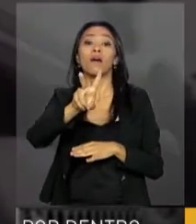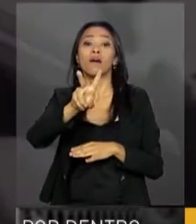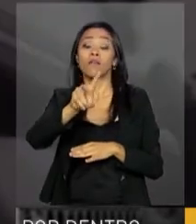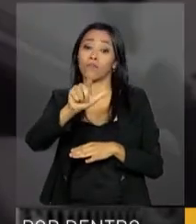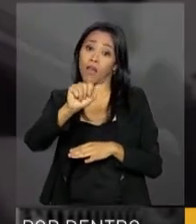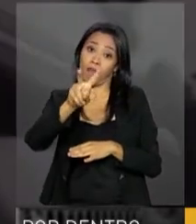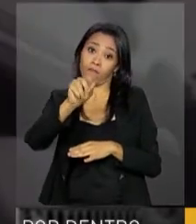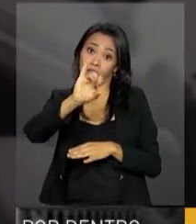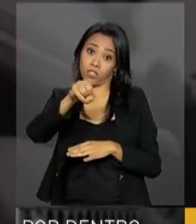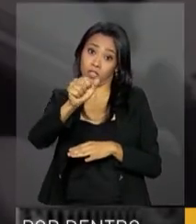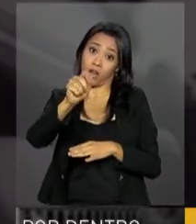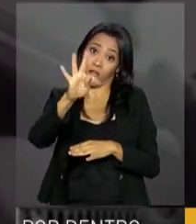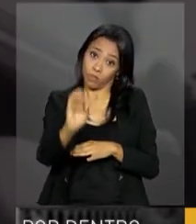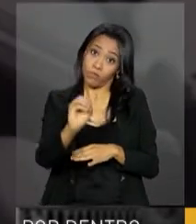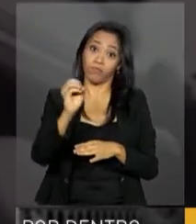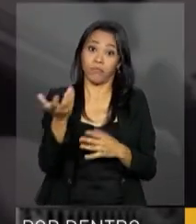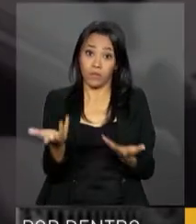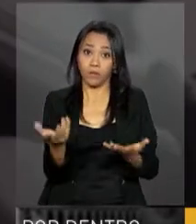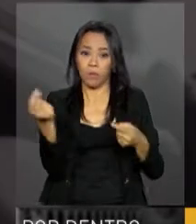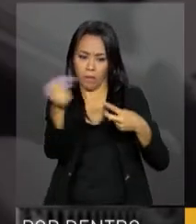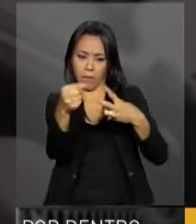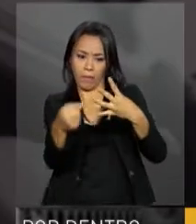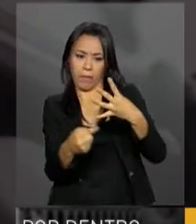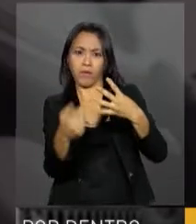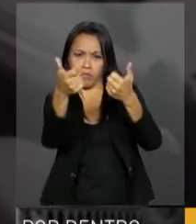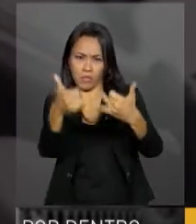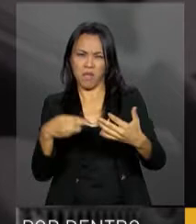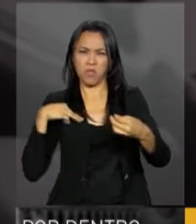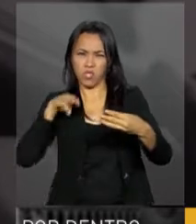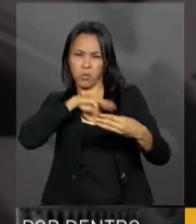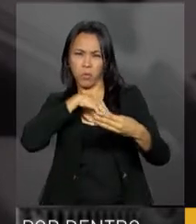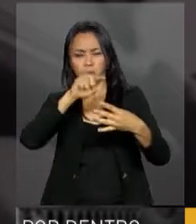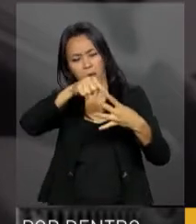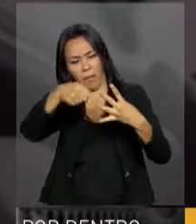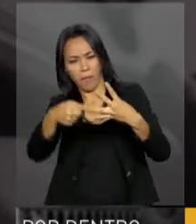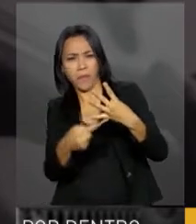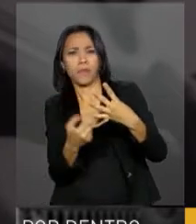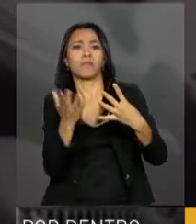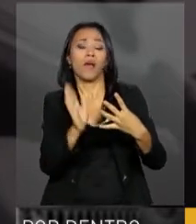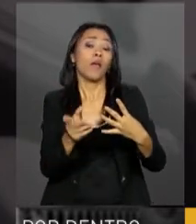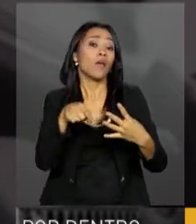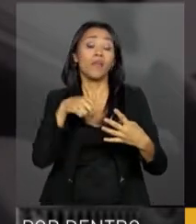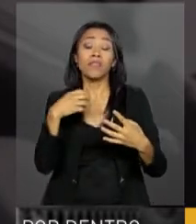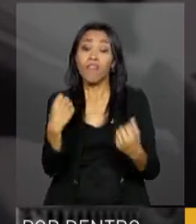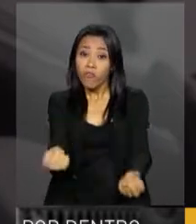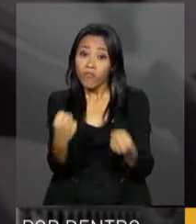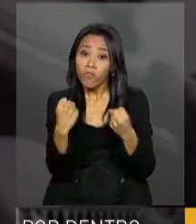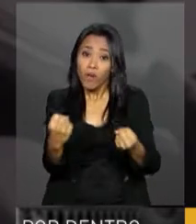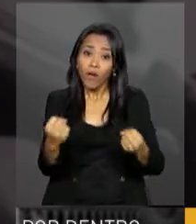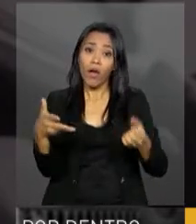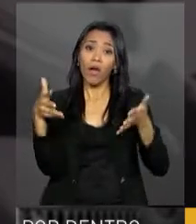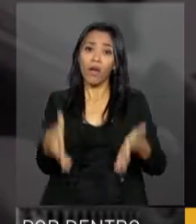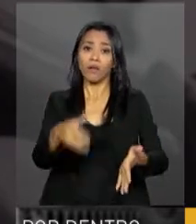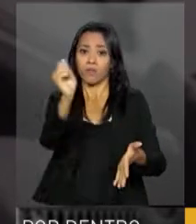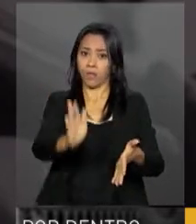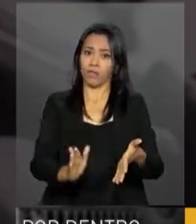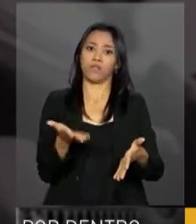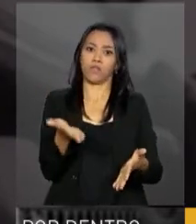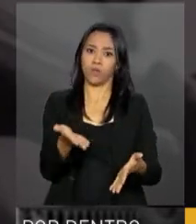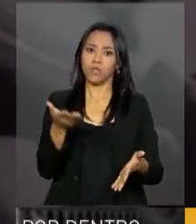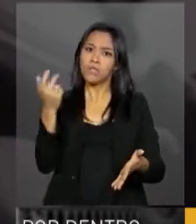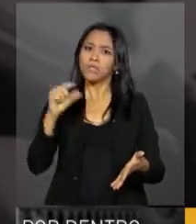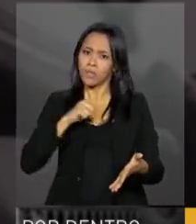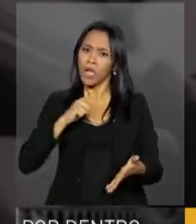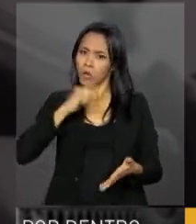a que me referi. Então, é muito forte, afinal, a presença da participação brasileira, porque tem o que dizer, tem o que